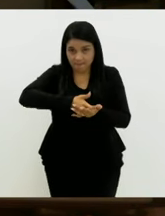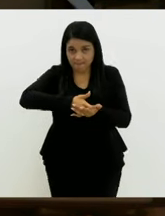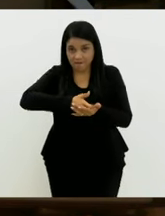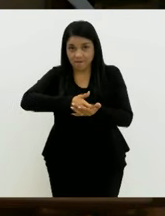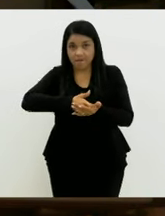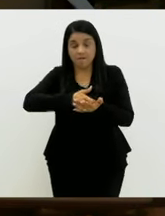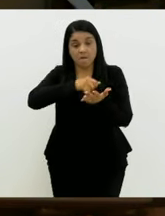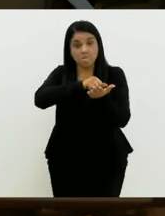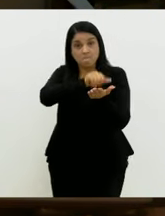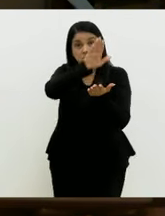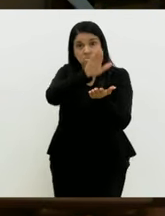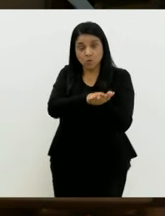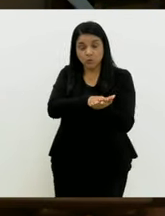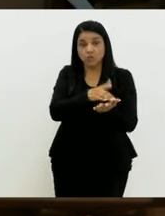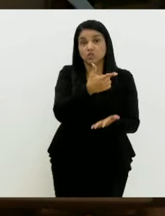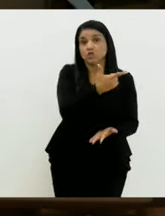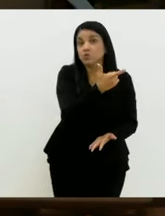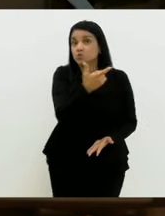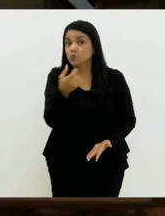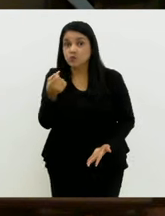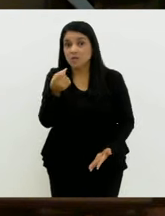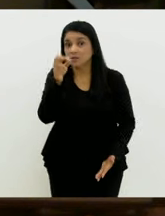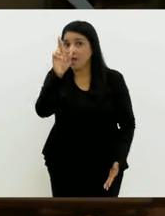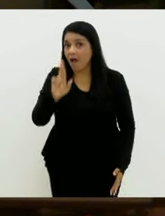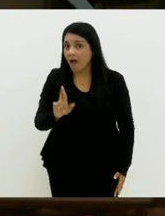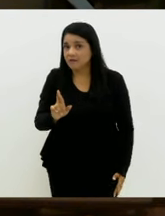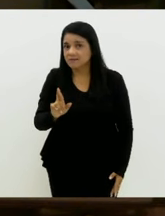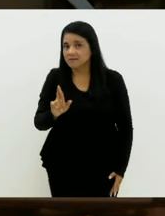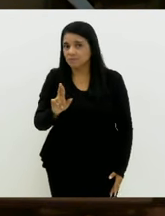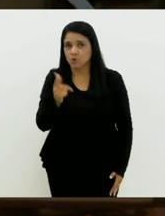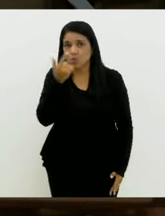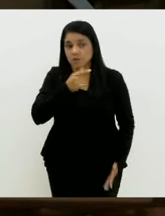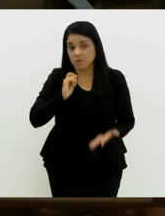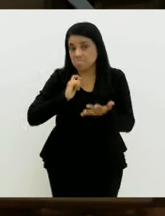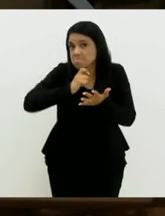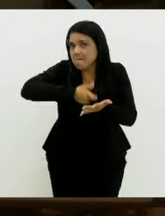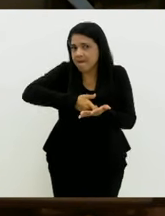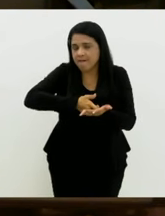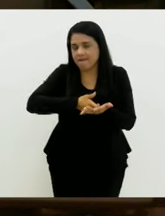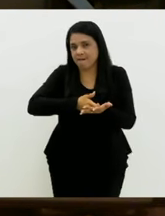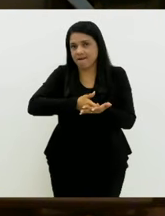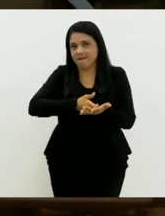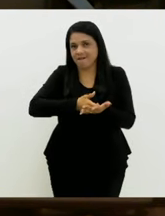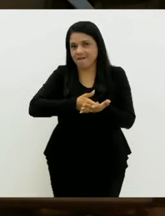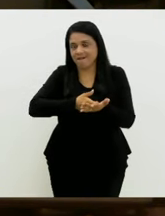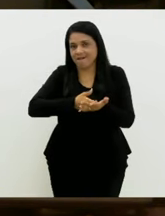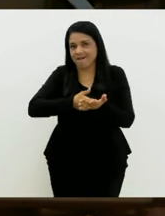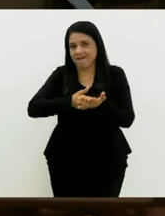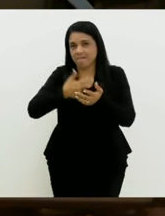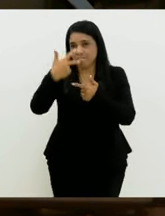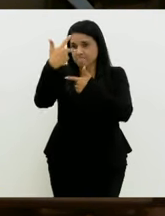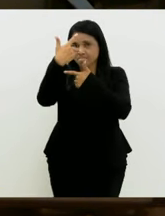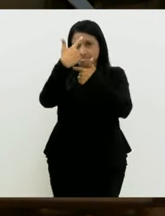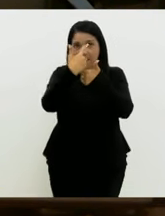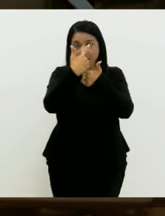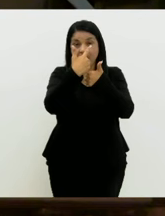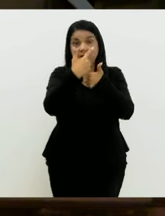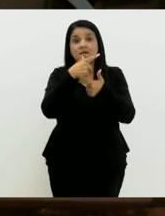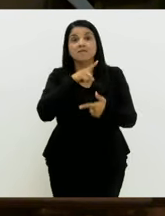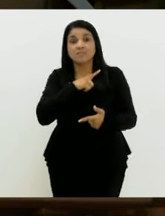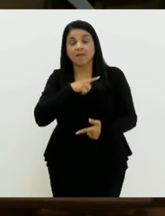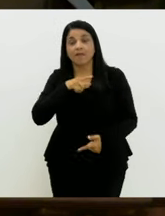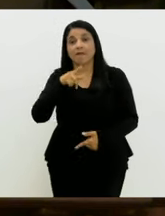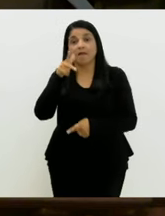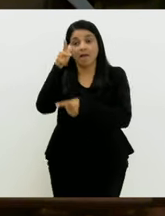de quase R$200, e o pior de tudo, botou radar para tudo quanto é